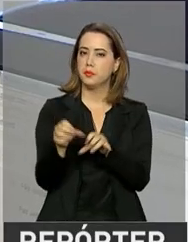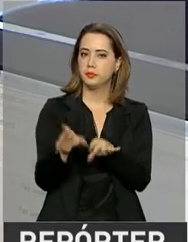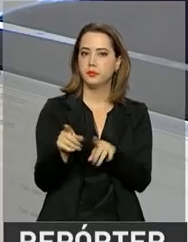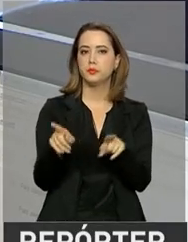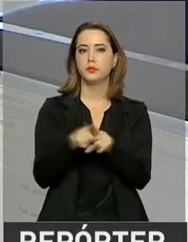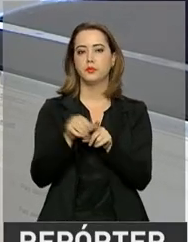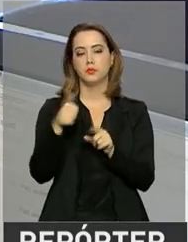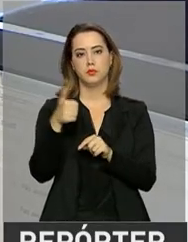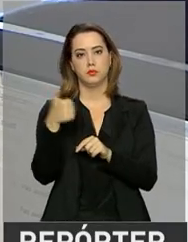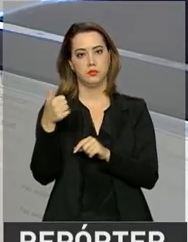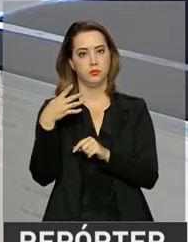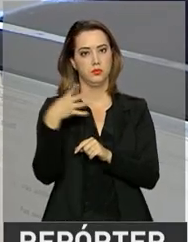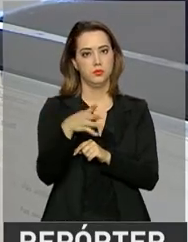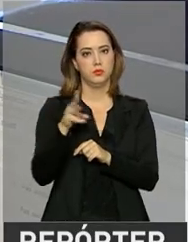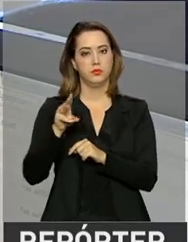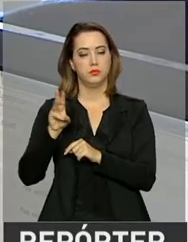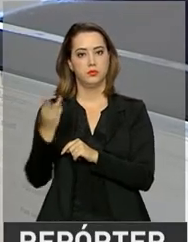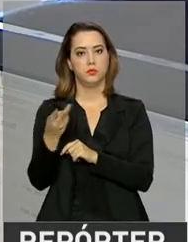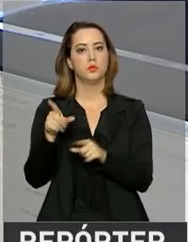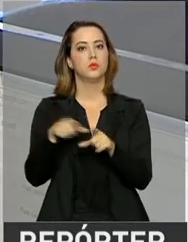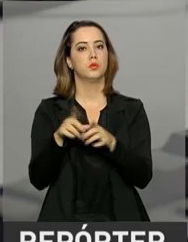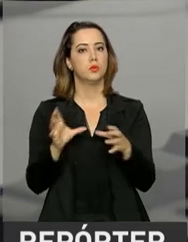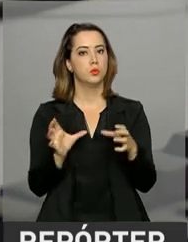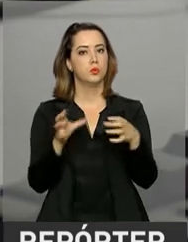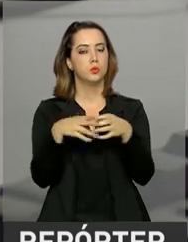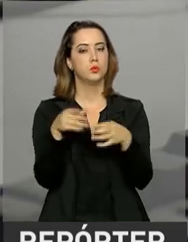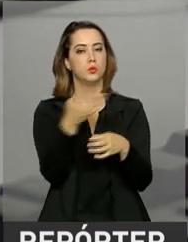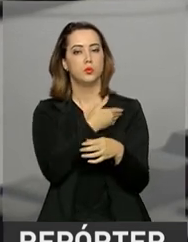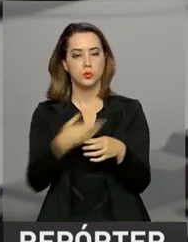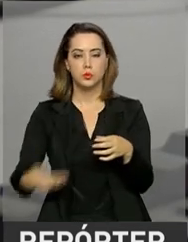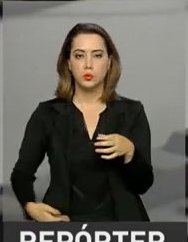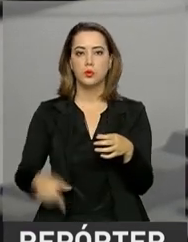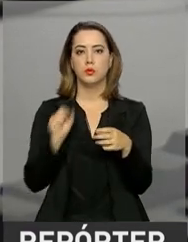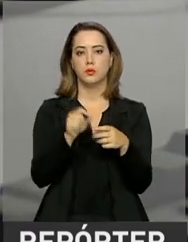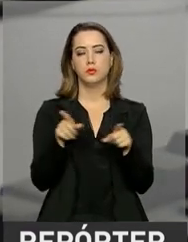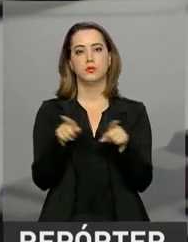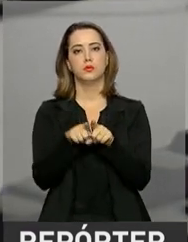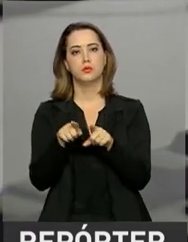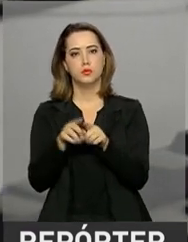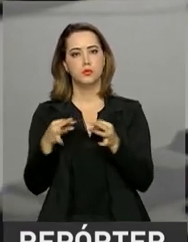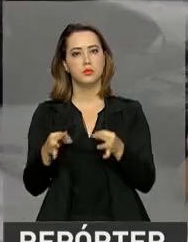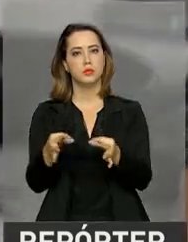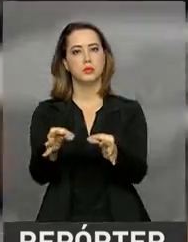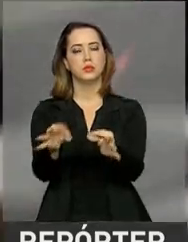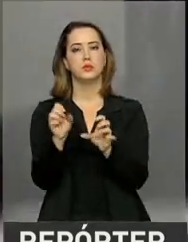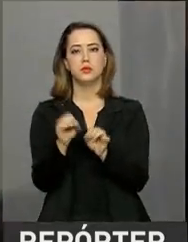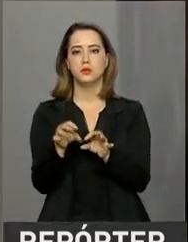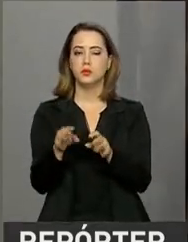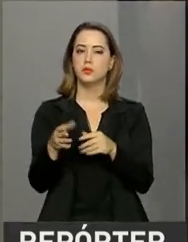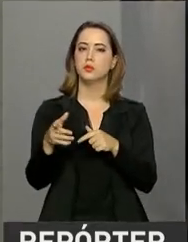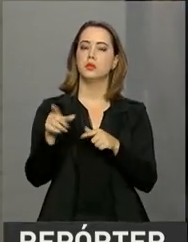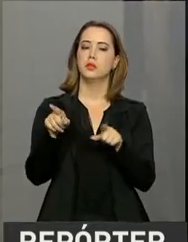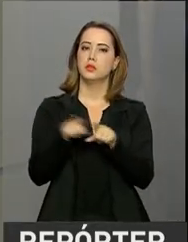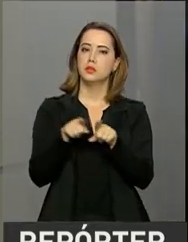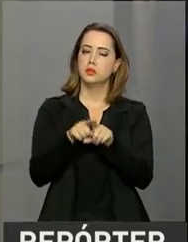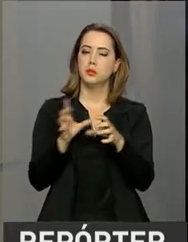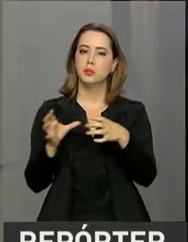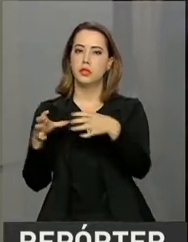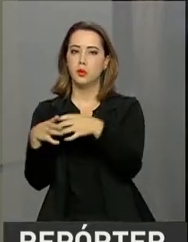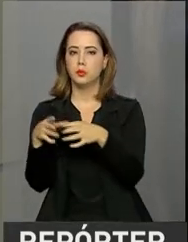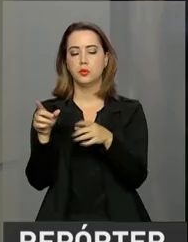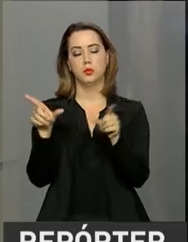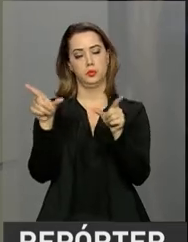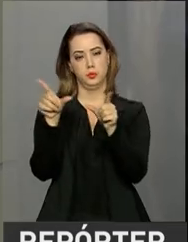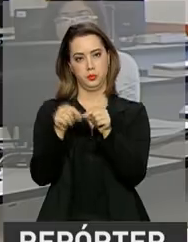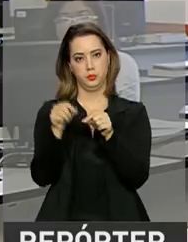liberados 28 milhões serão para as redes públicas de educação profissional e tecnológica entidades do sistema esp receberão